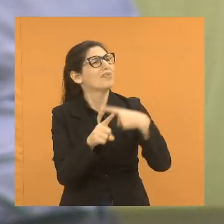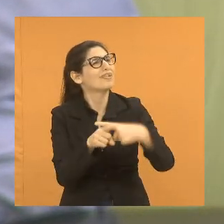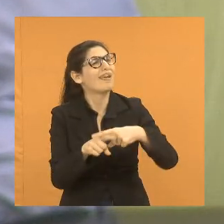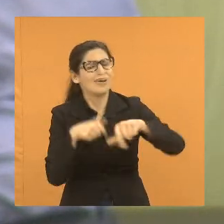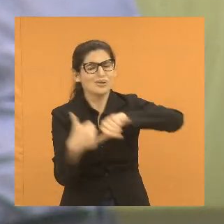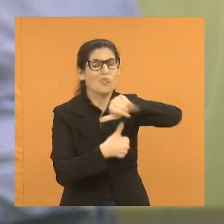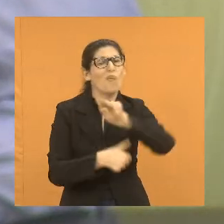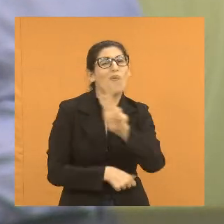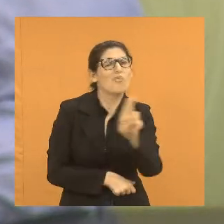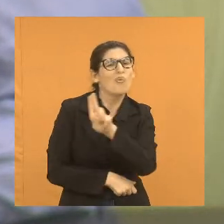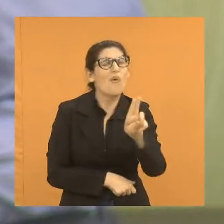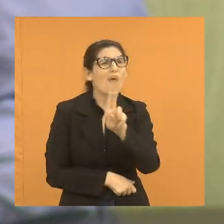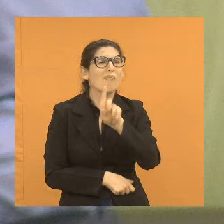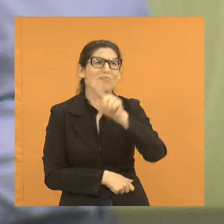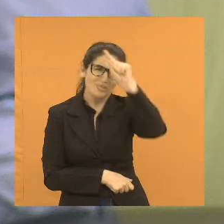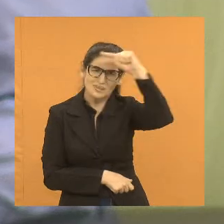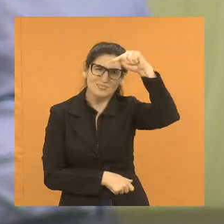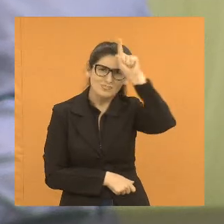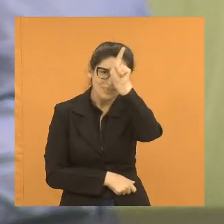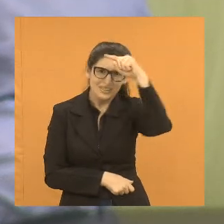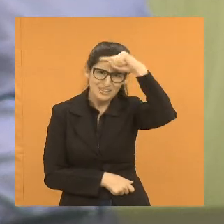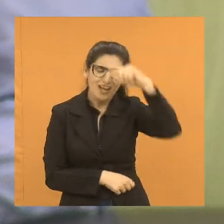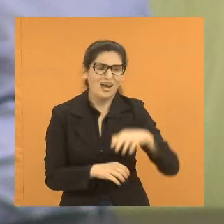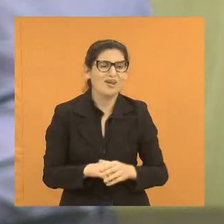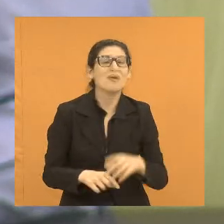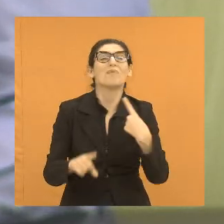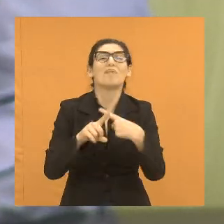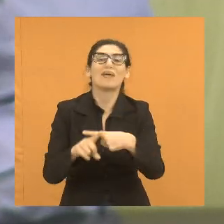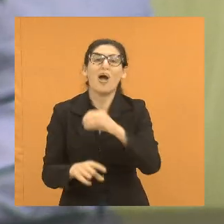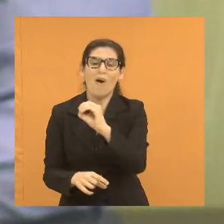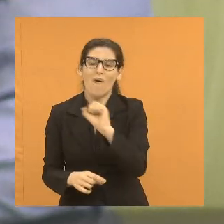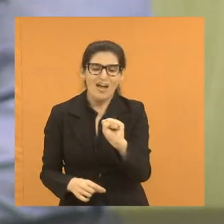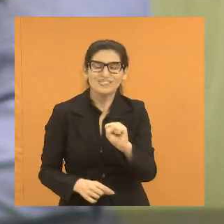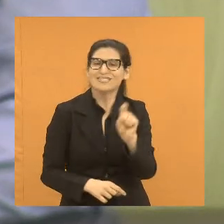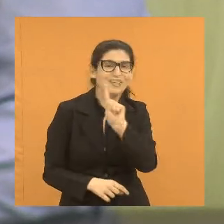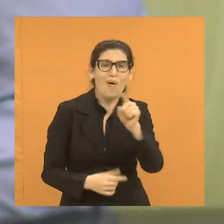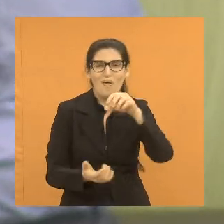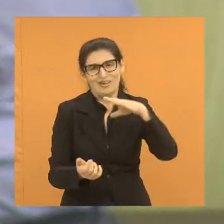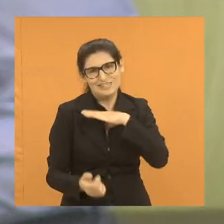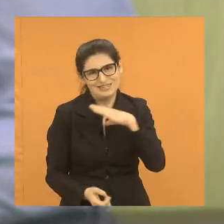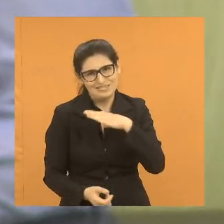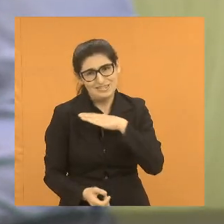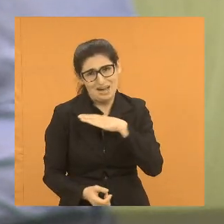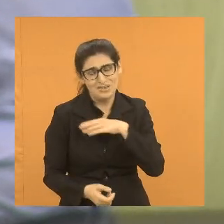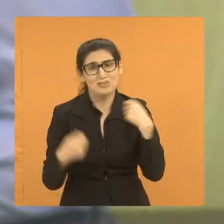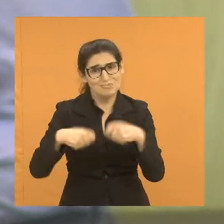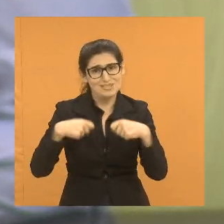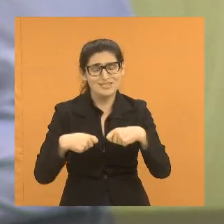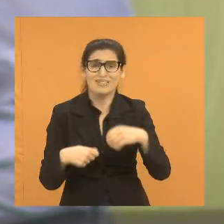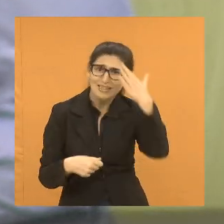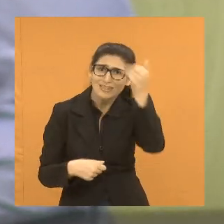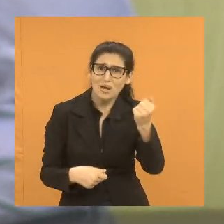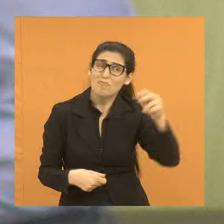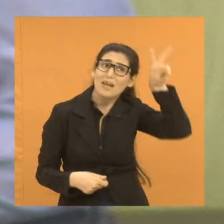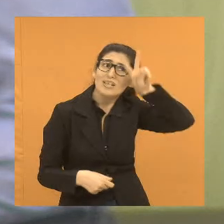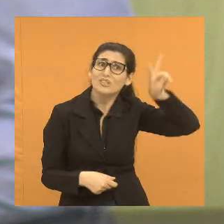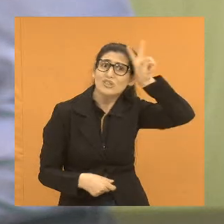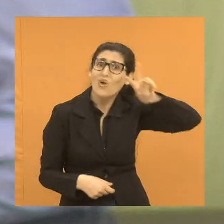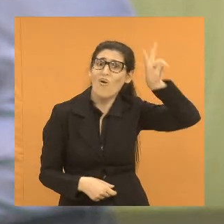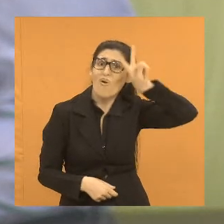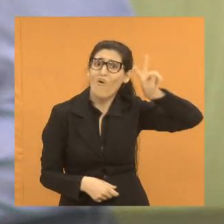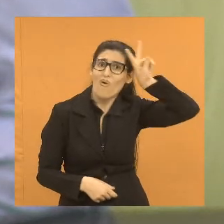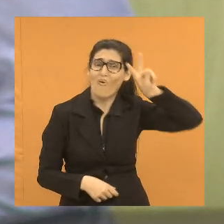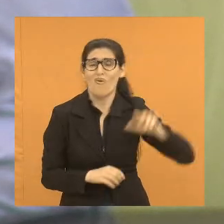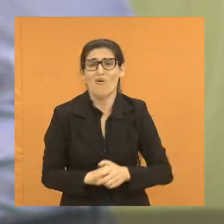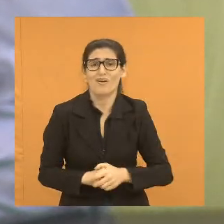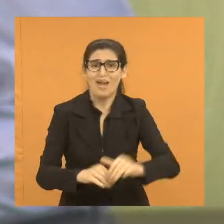Acho que faltou um pouquinho até porque a OS não é da cidade, de saber a importância histórica do nome Dr. Telmo e